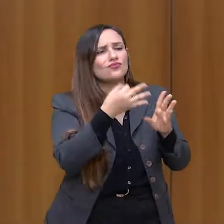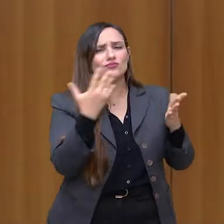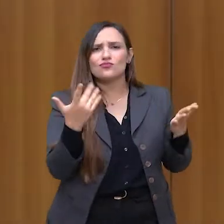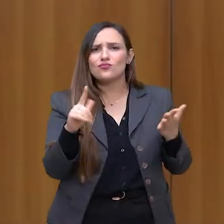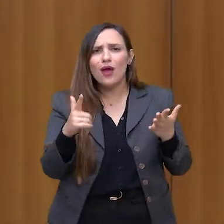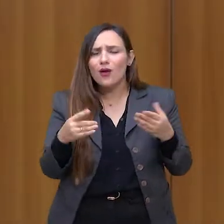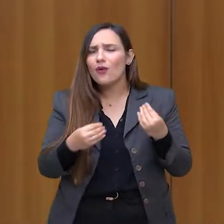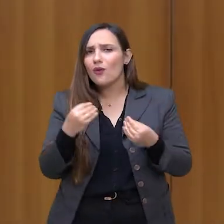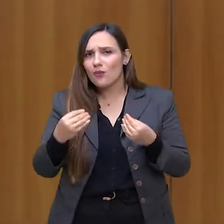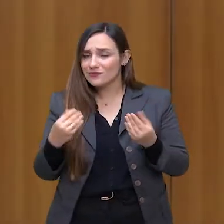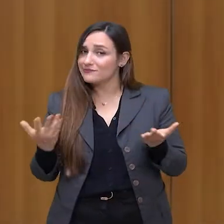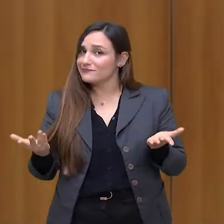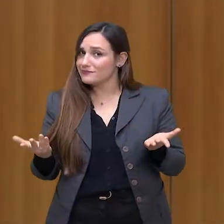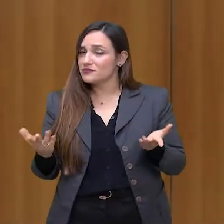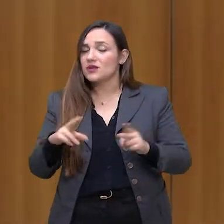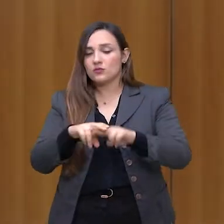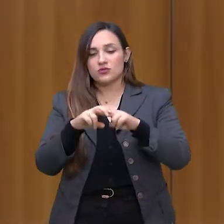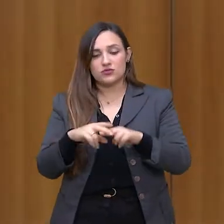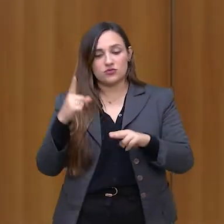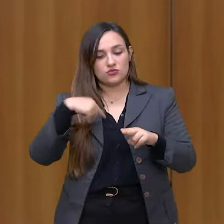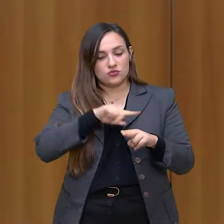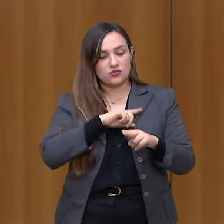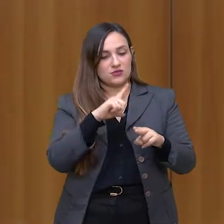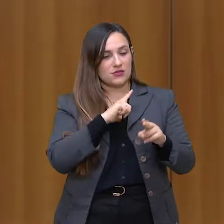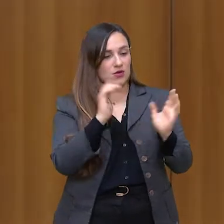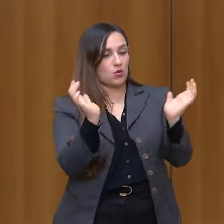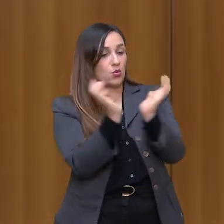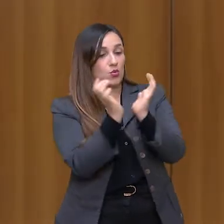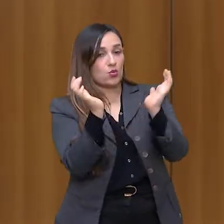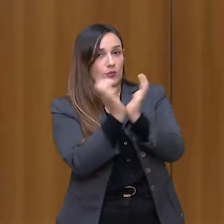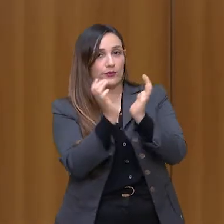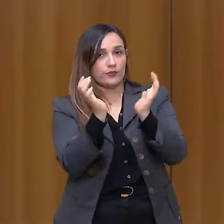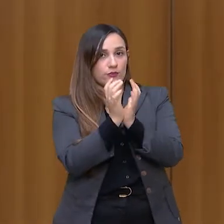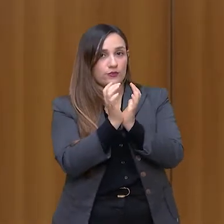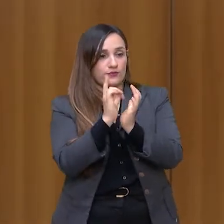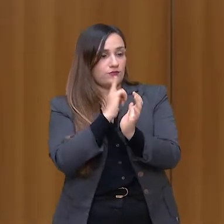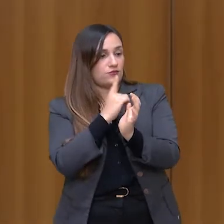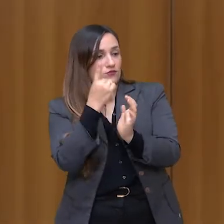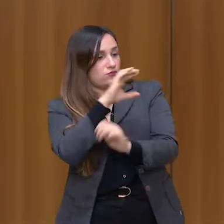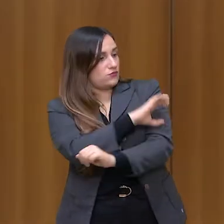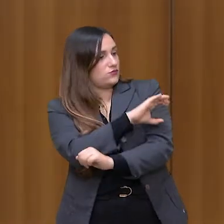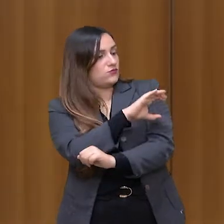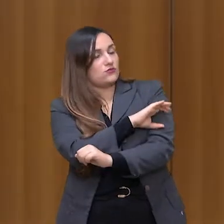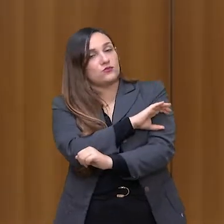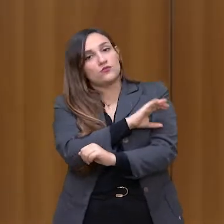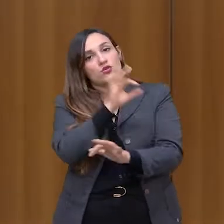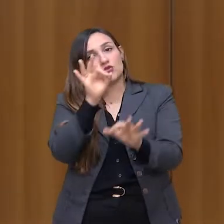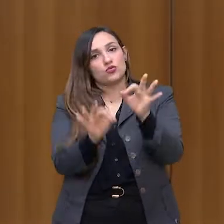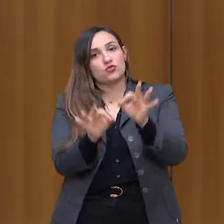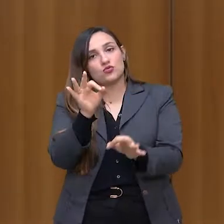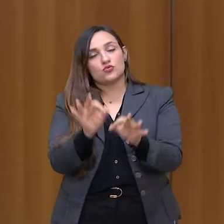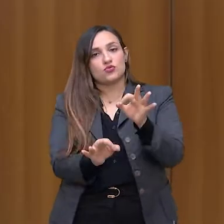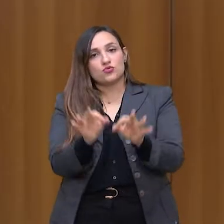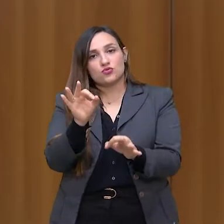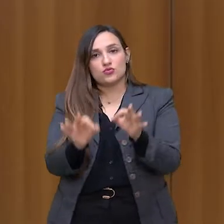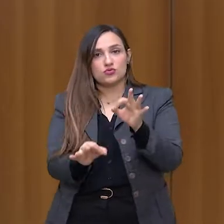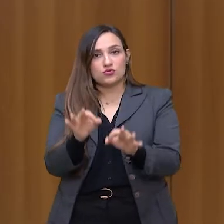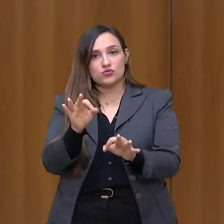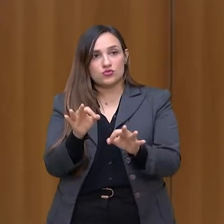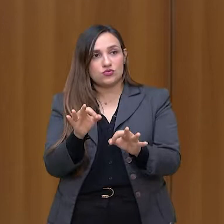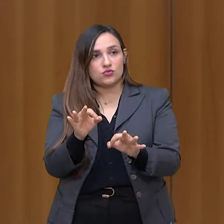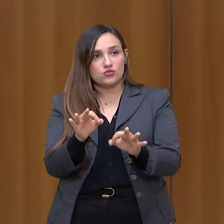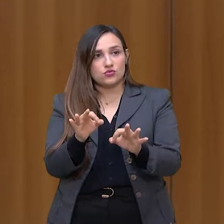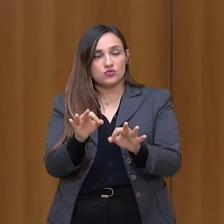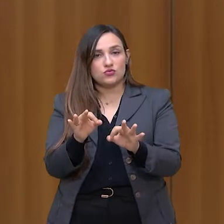nisso? Nós temos uma comissão gestora, que é coordenada hoje pelo juiz auxiliar da presidência,